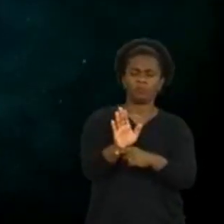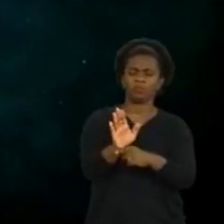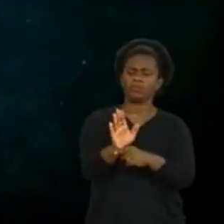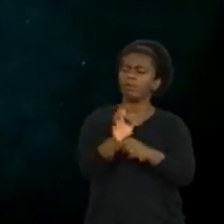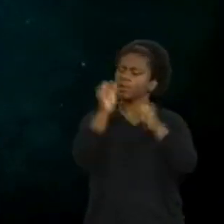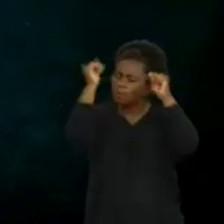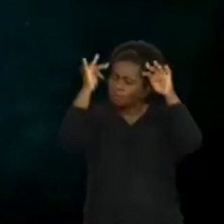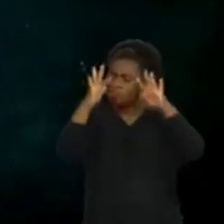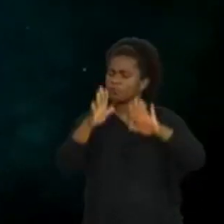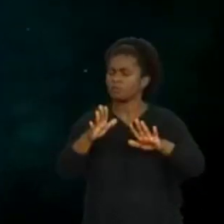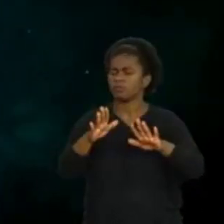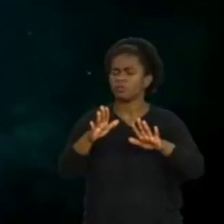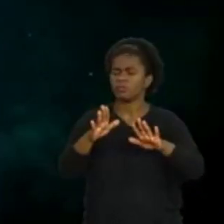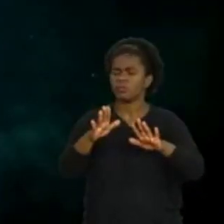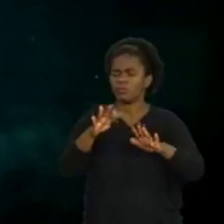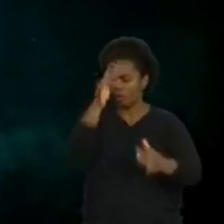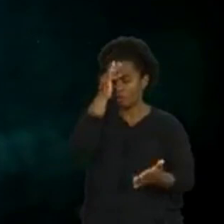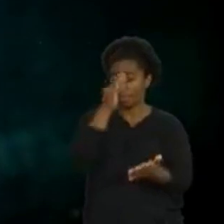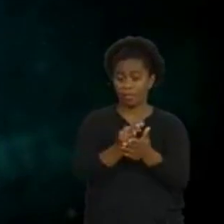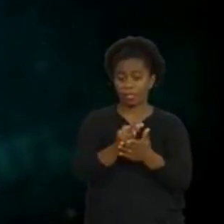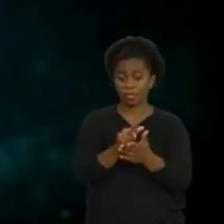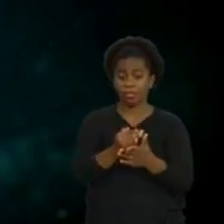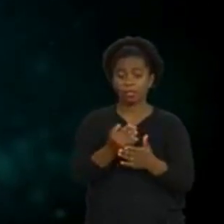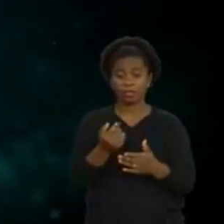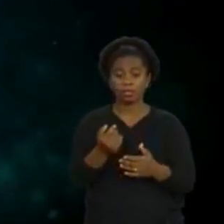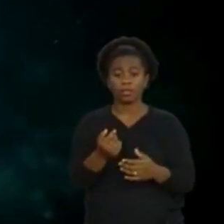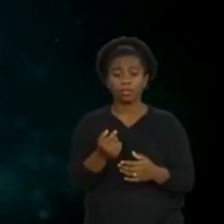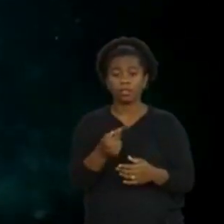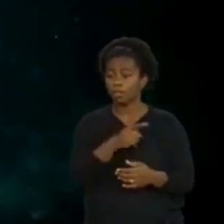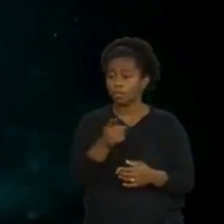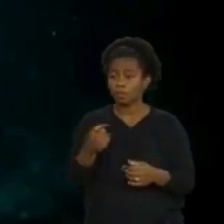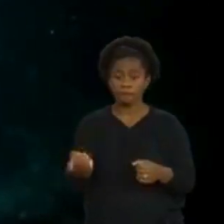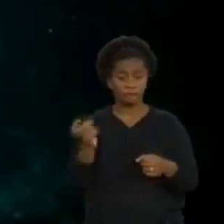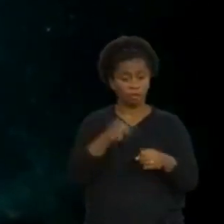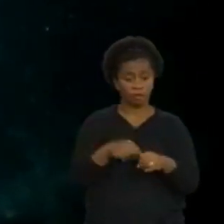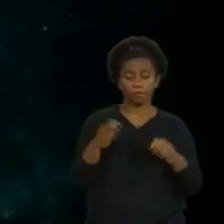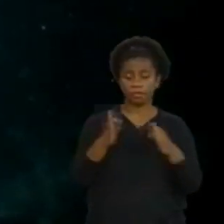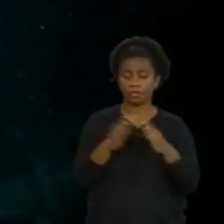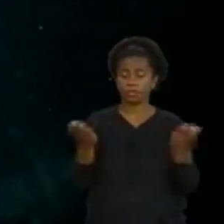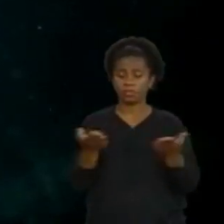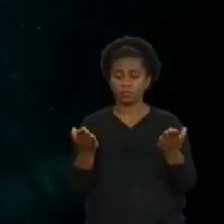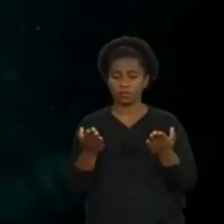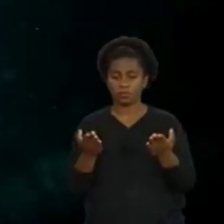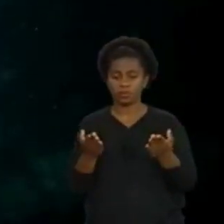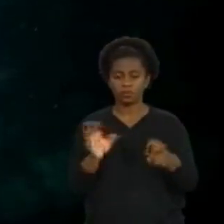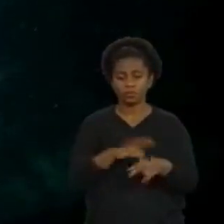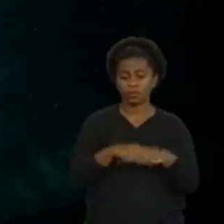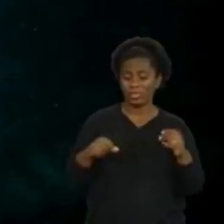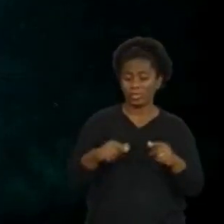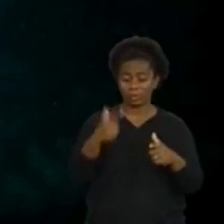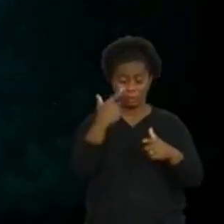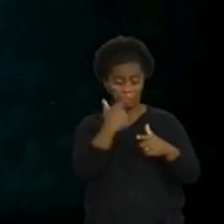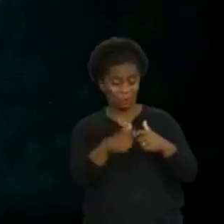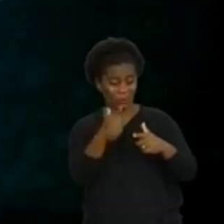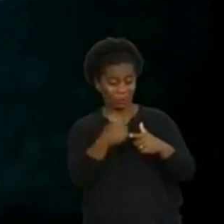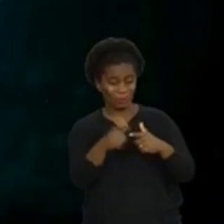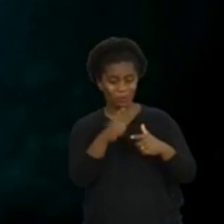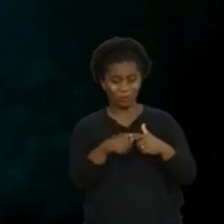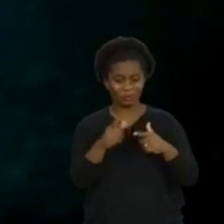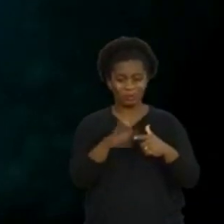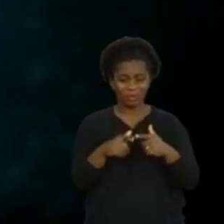fé. Que eu saia daqui hoje curado, e que esse problema